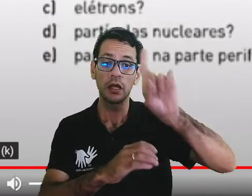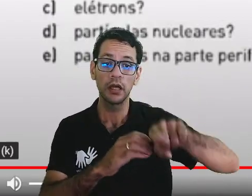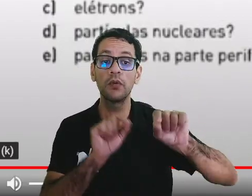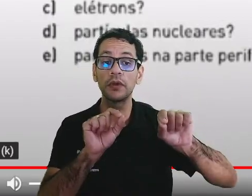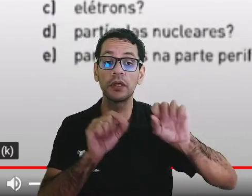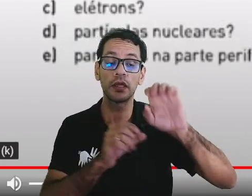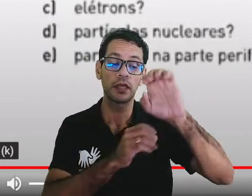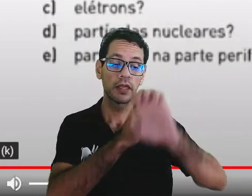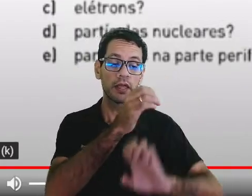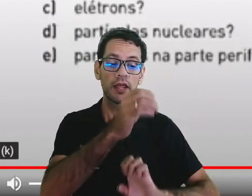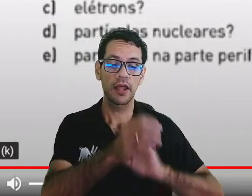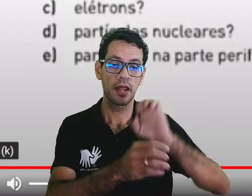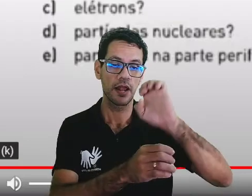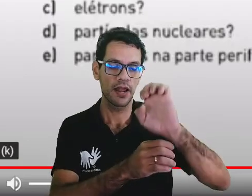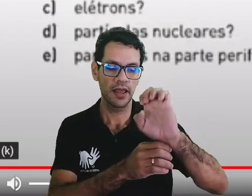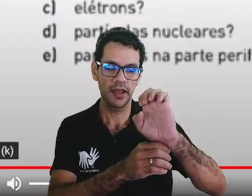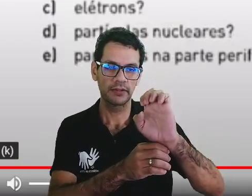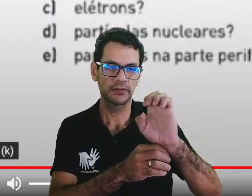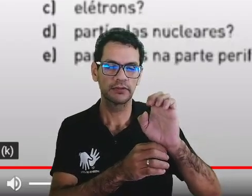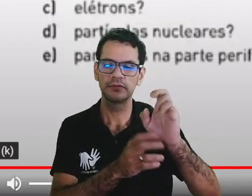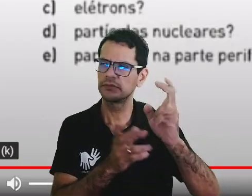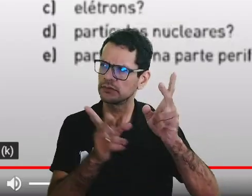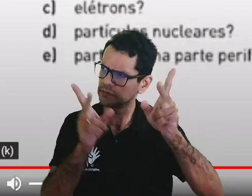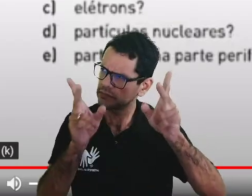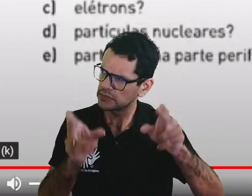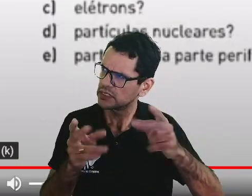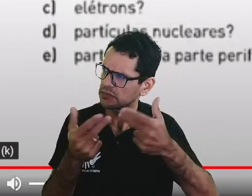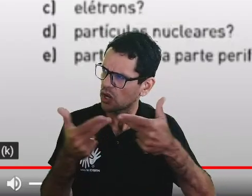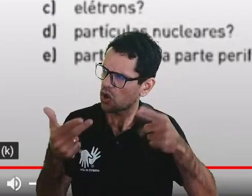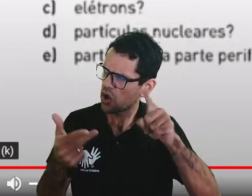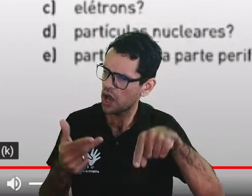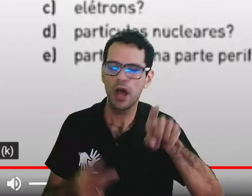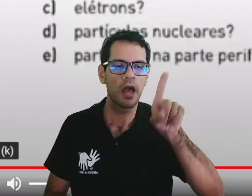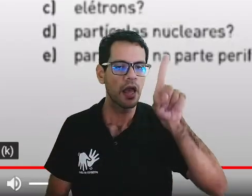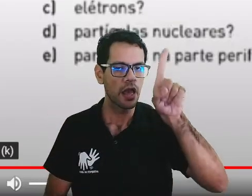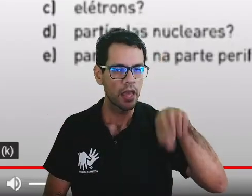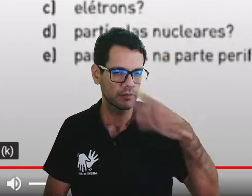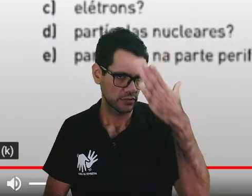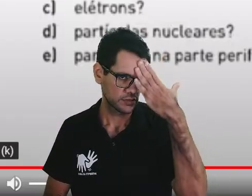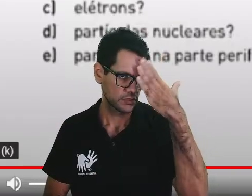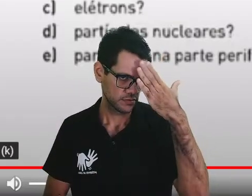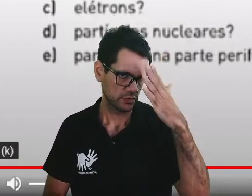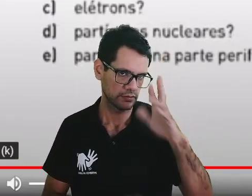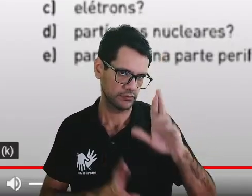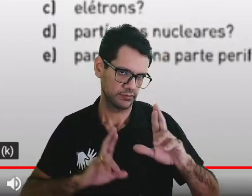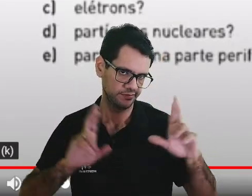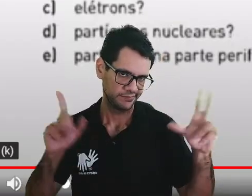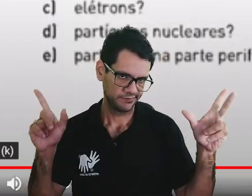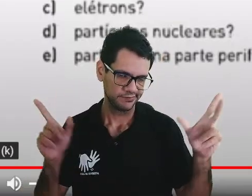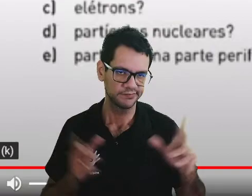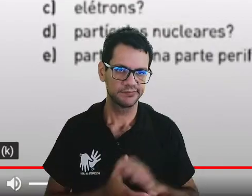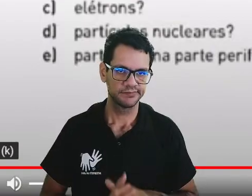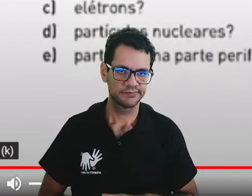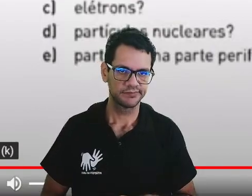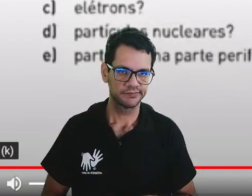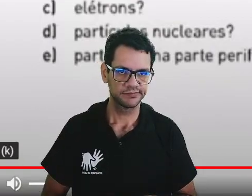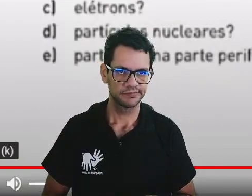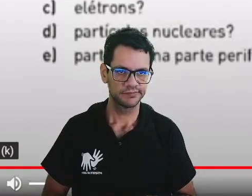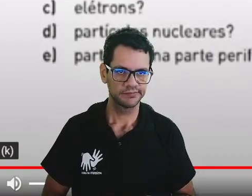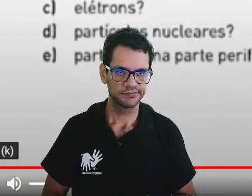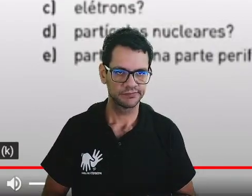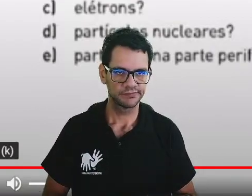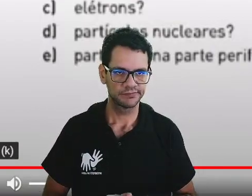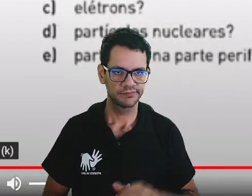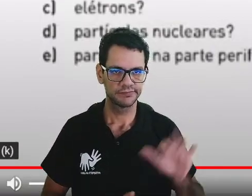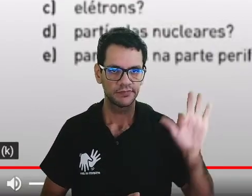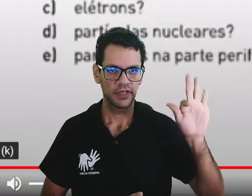Então, são formas de perguntar a mesma coisa, mas só para vocês irem se habituando com essa linguagem, tá? Aqui, partículas com